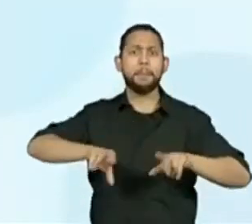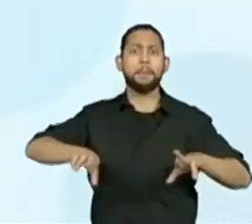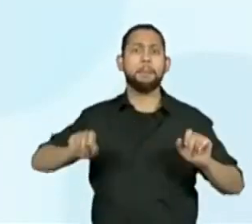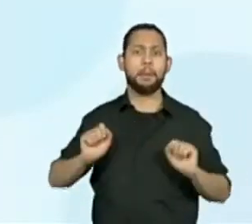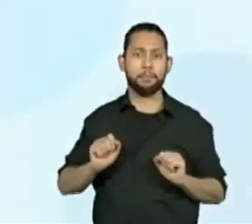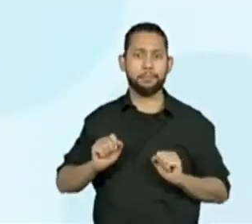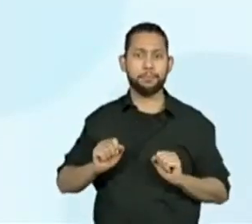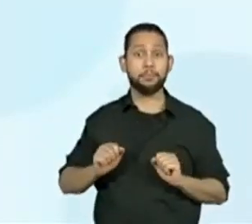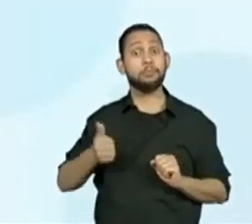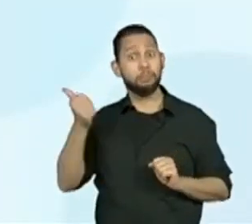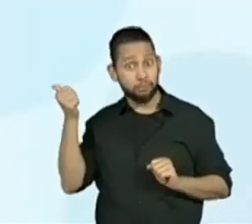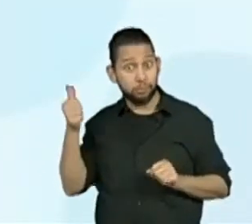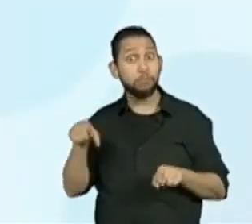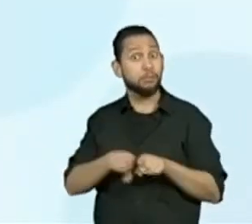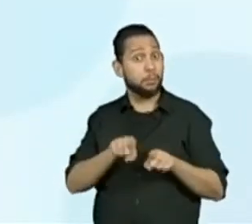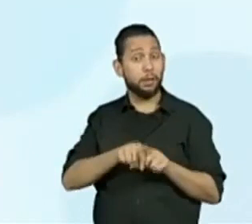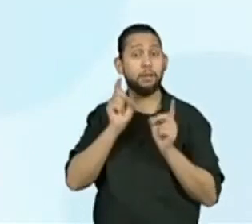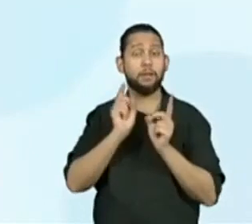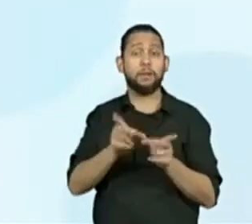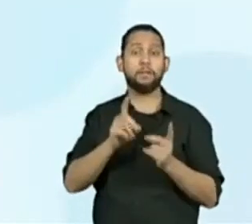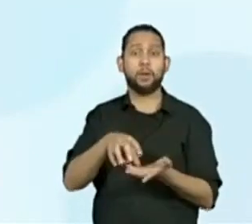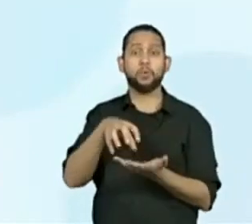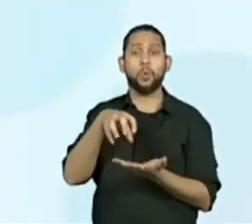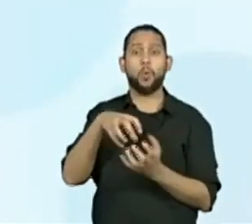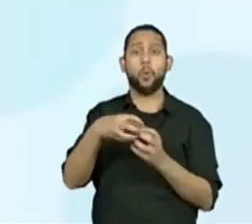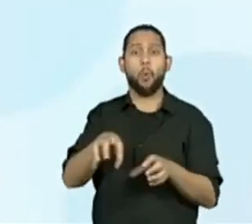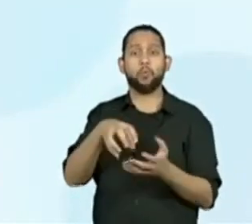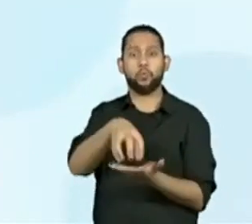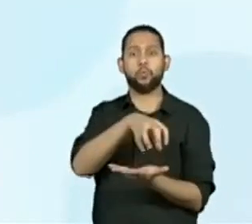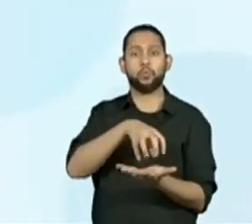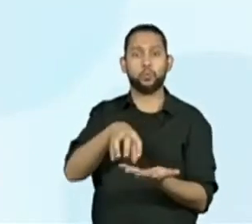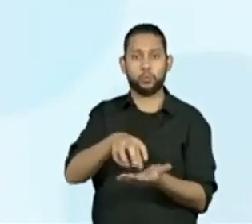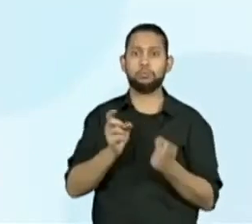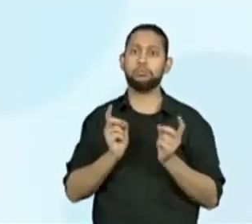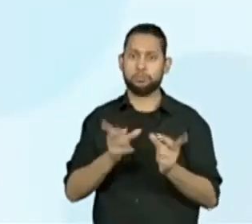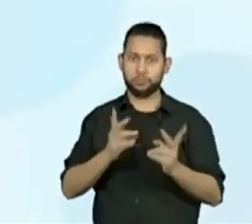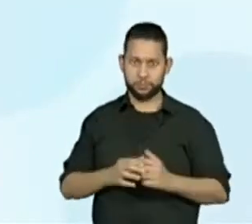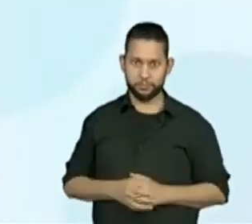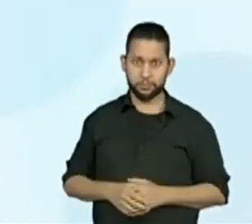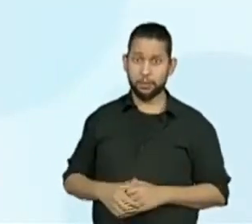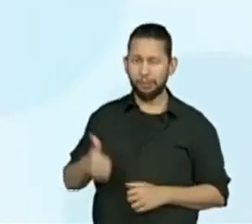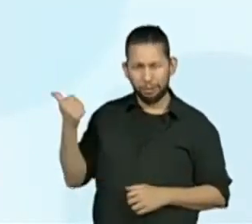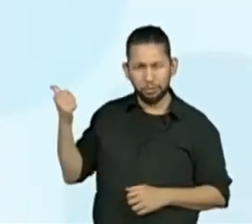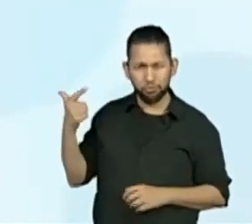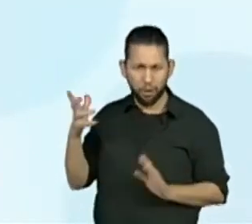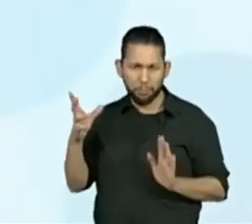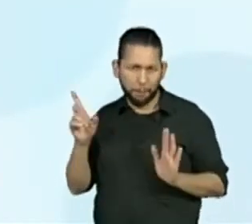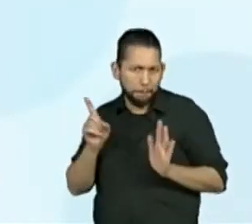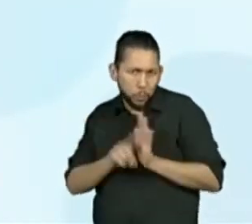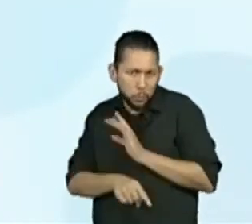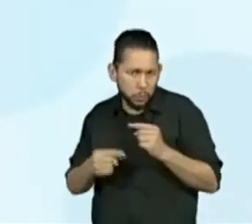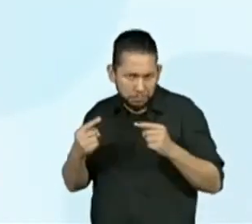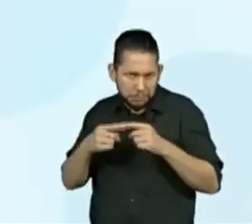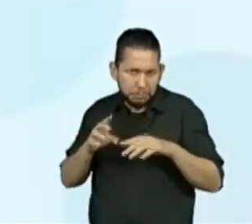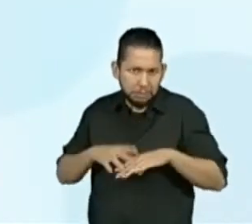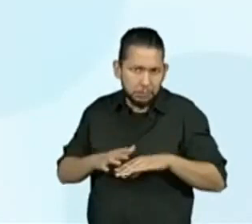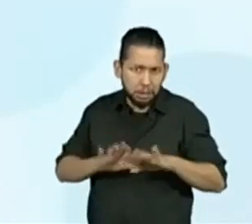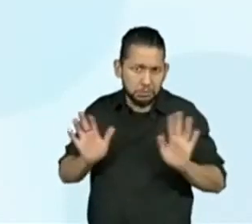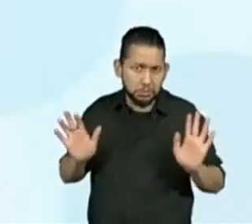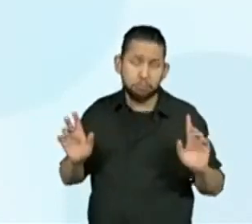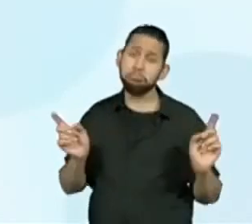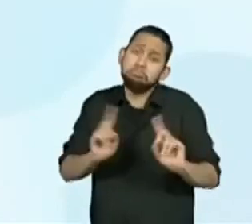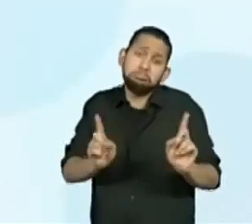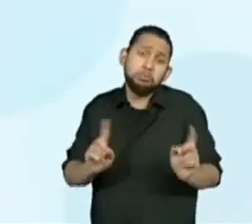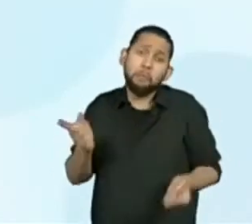problema se não nós temos só na afirmação aí que a Tânia é dona